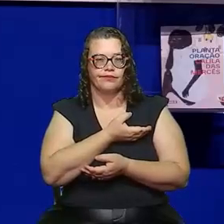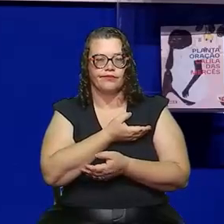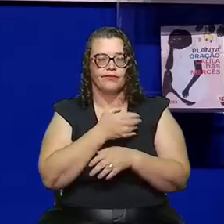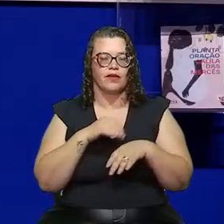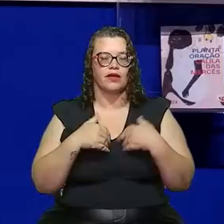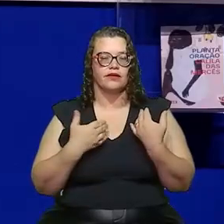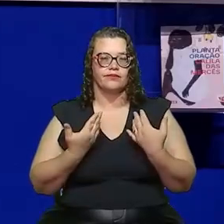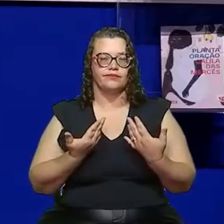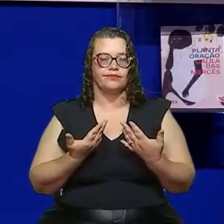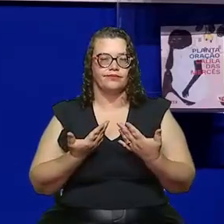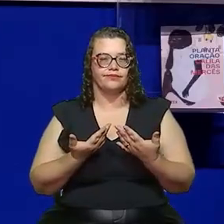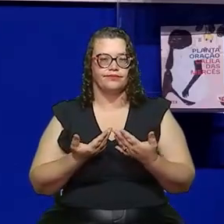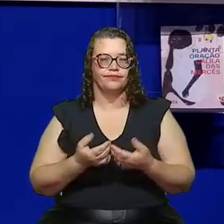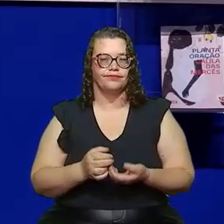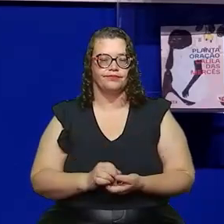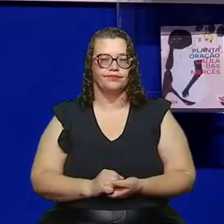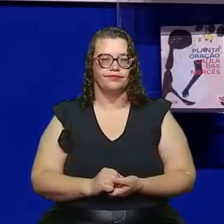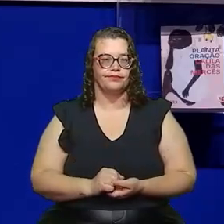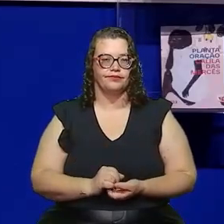E